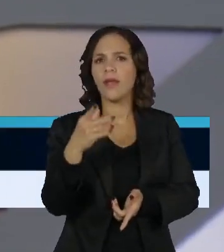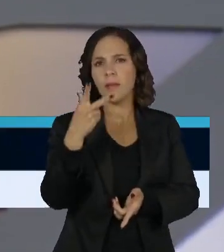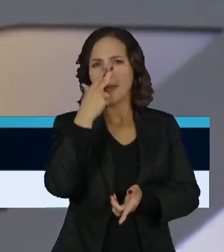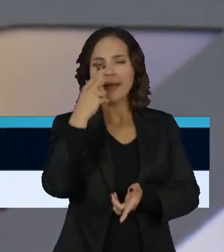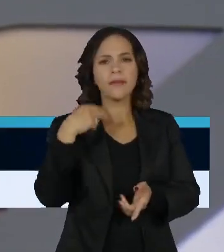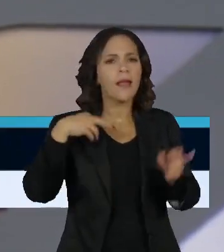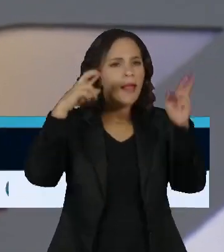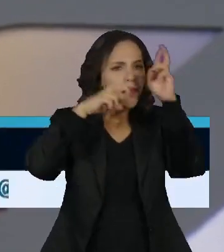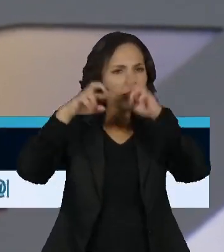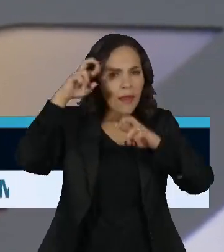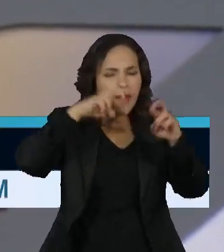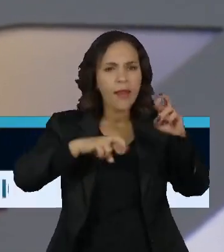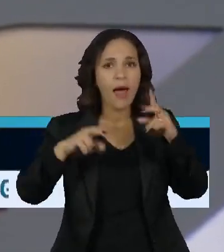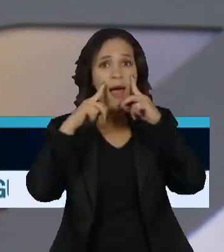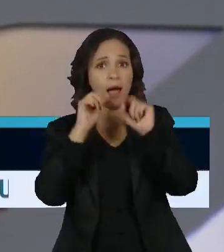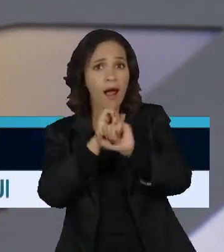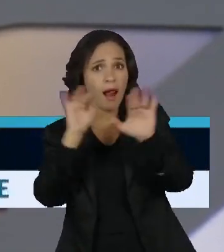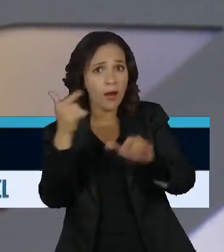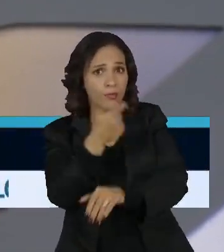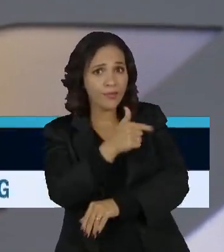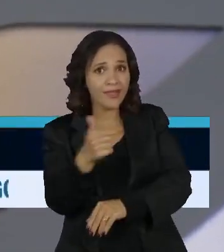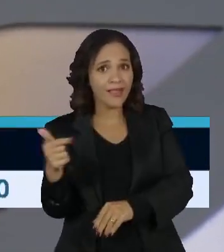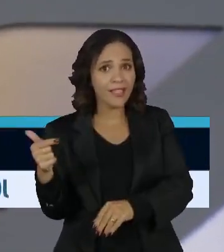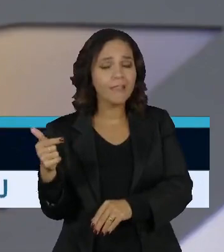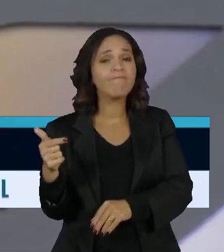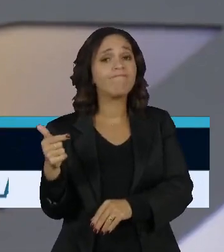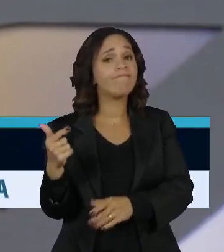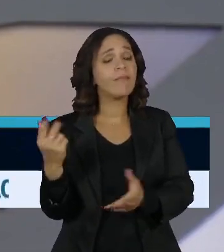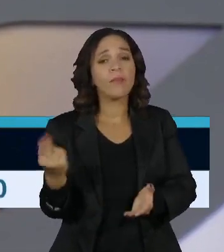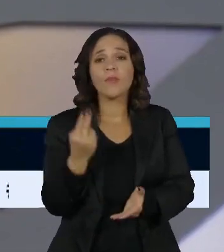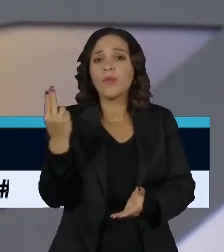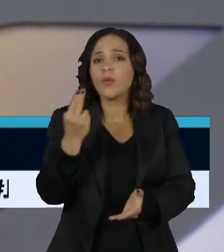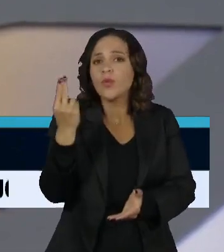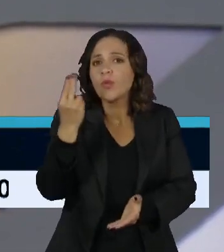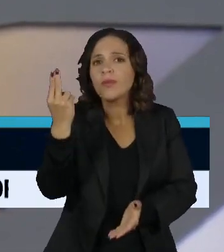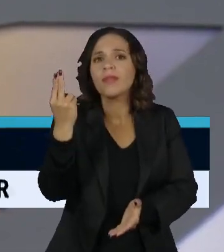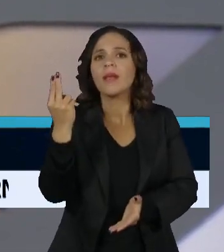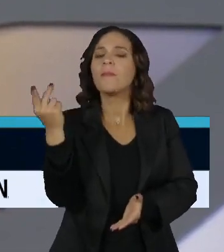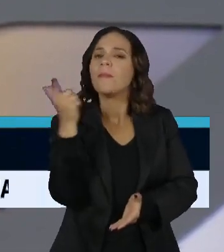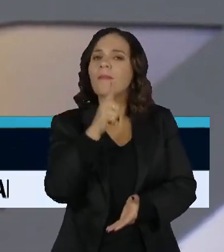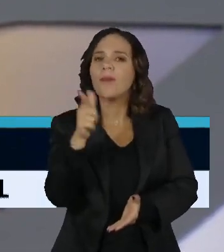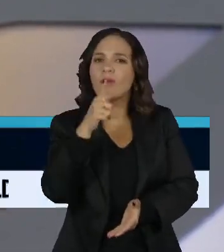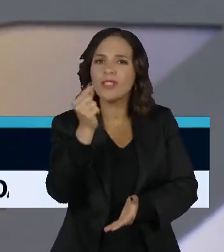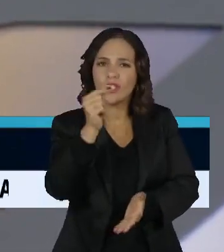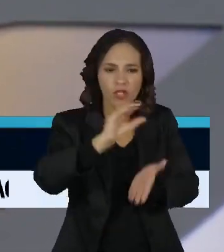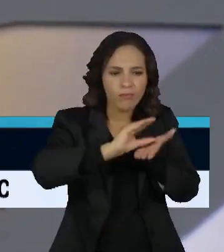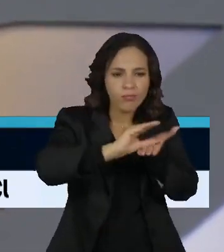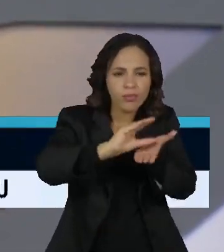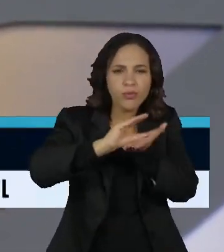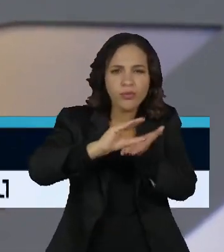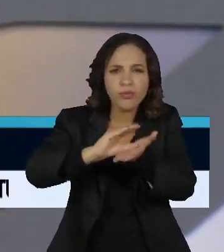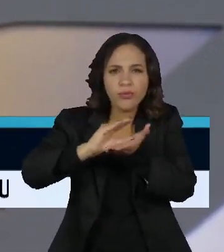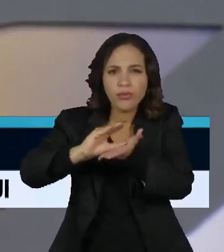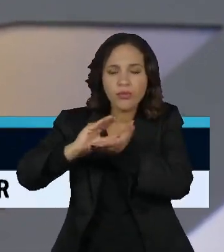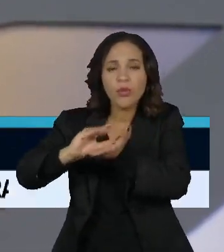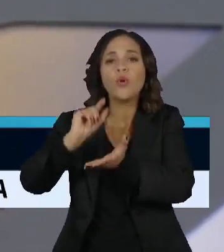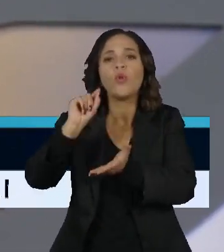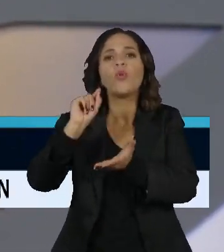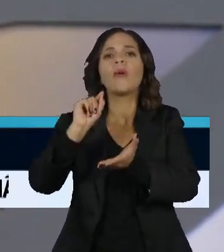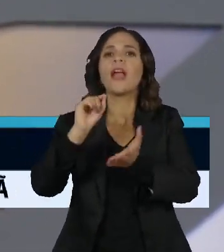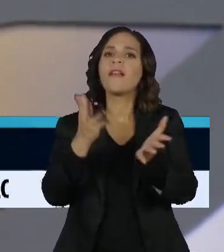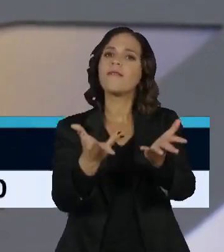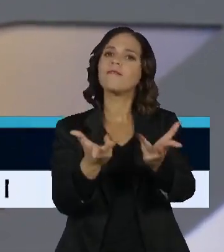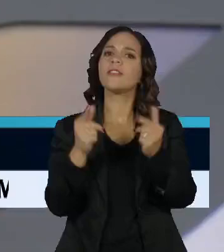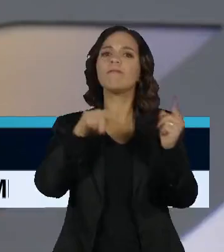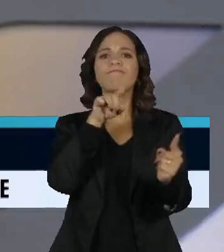de uma transparência nesses recursos, inviabiliza que esses recursos sejam utilizados de maneira